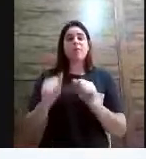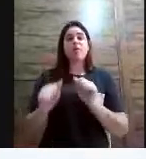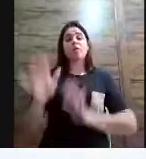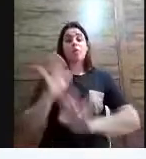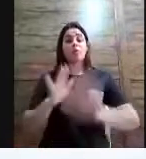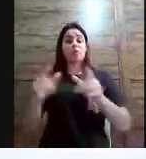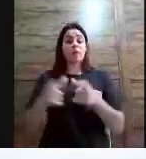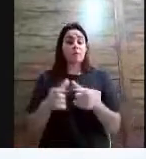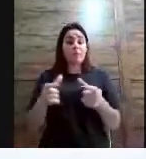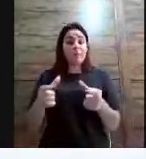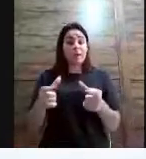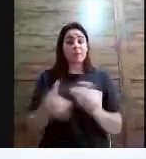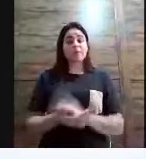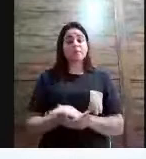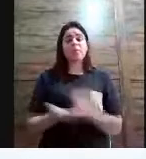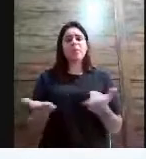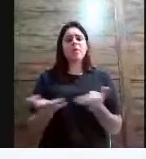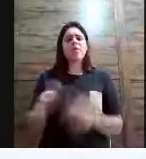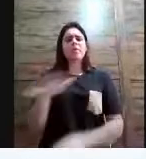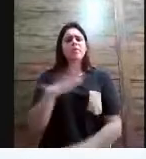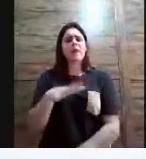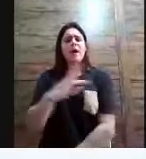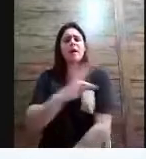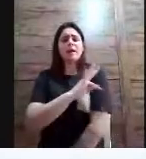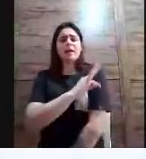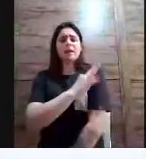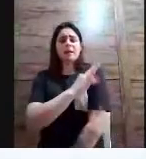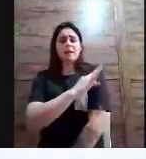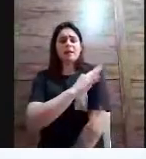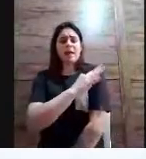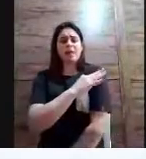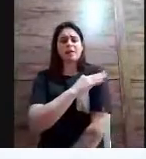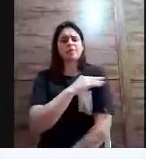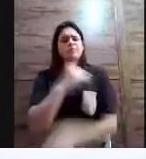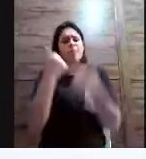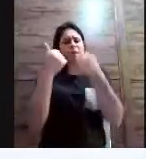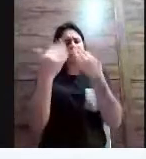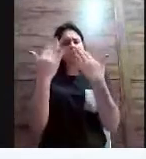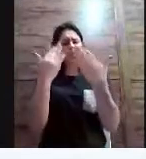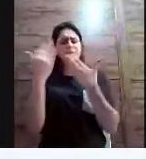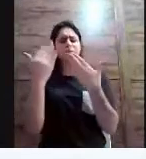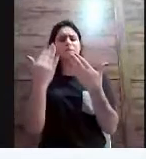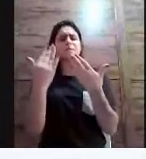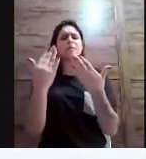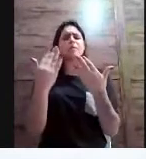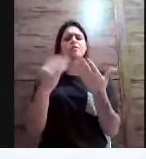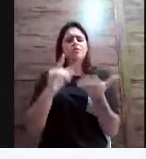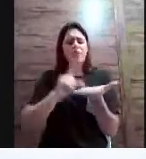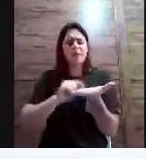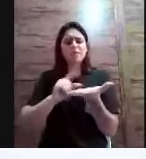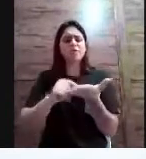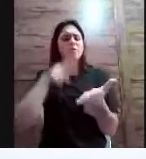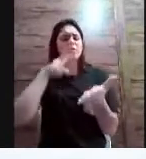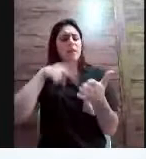bem técnica agora. Analisando aqui, lendo alguns artigos para essa entrevista,